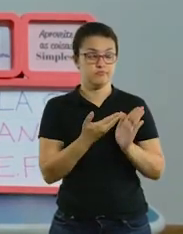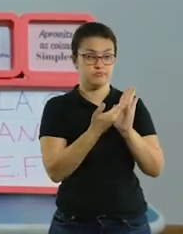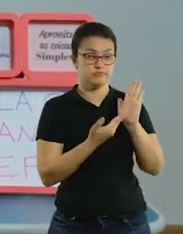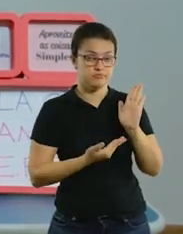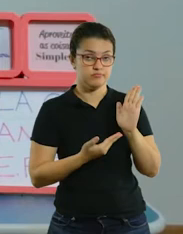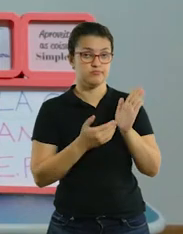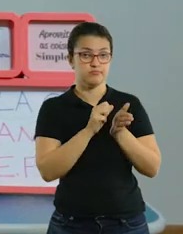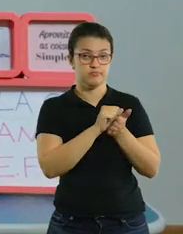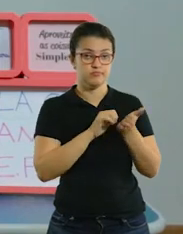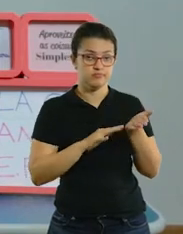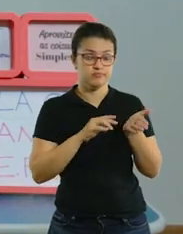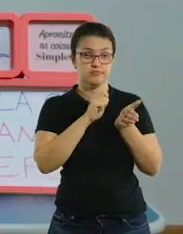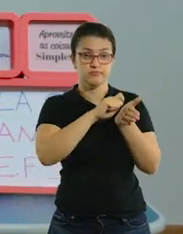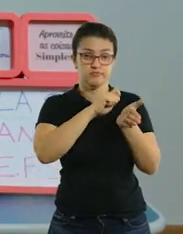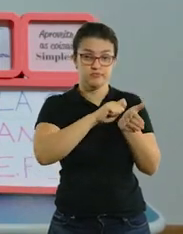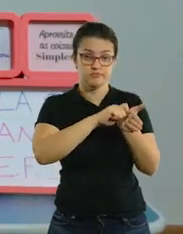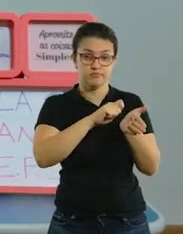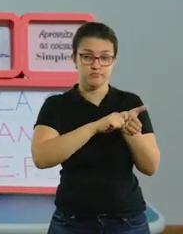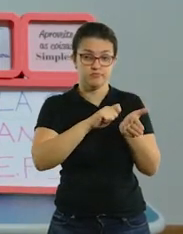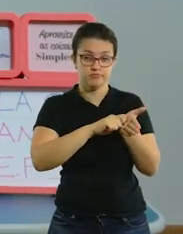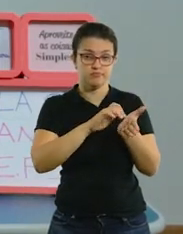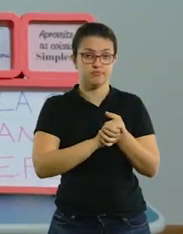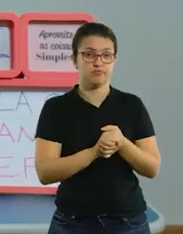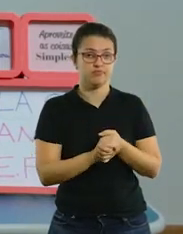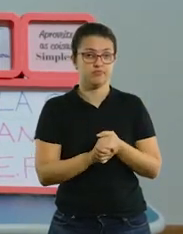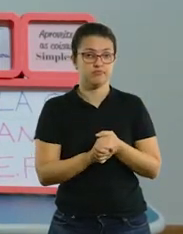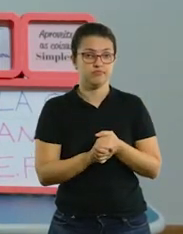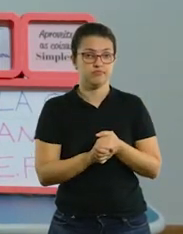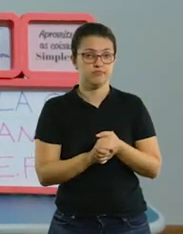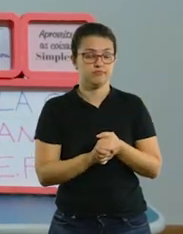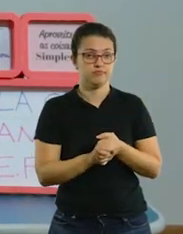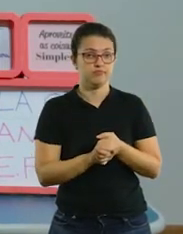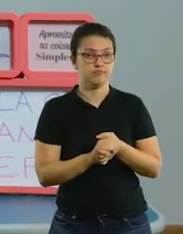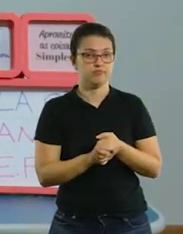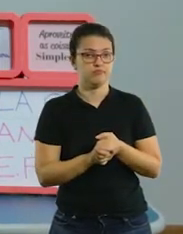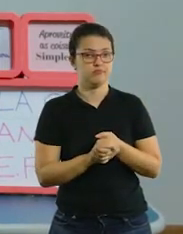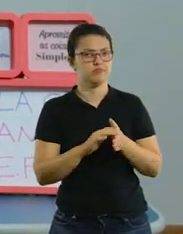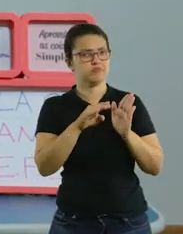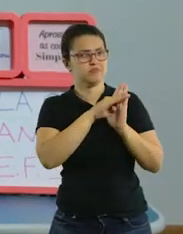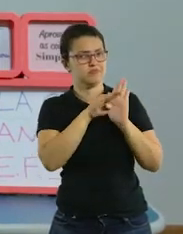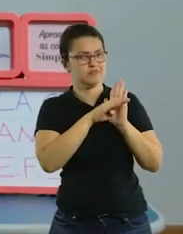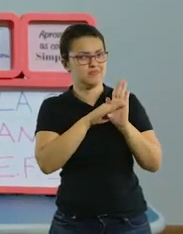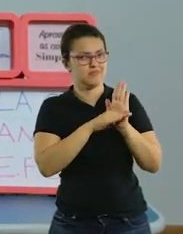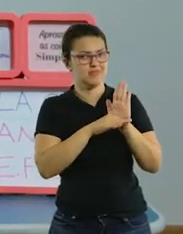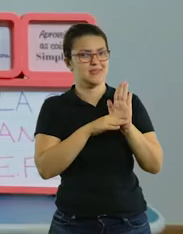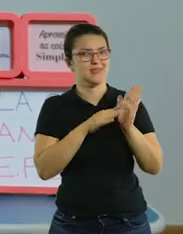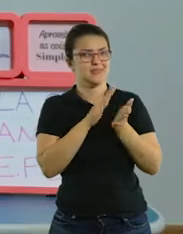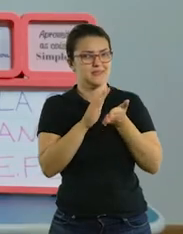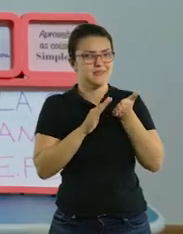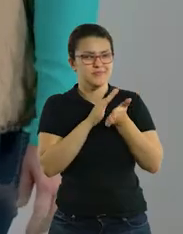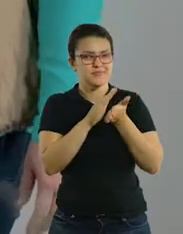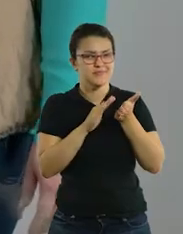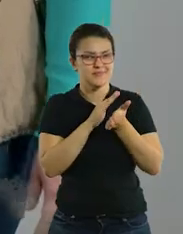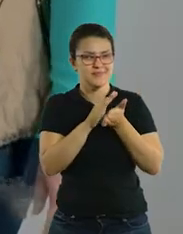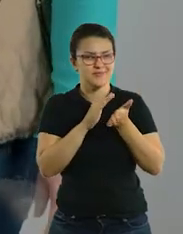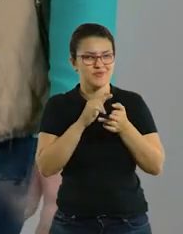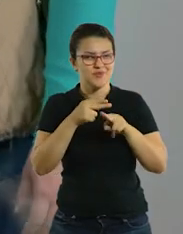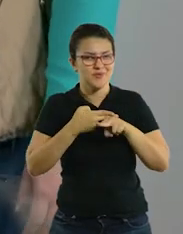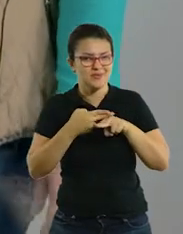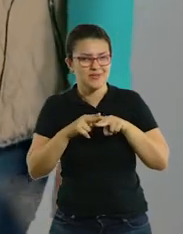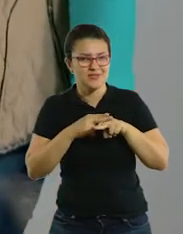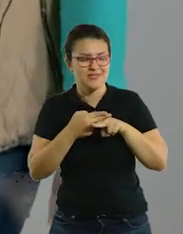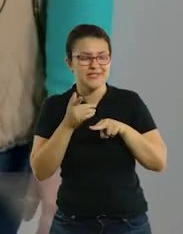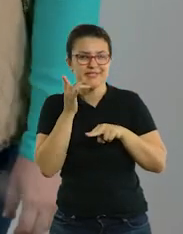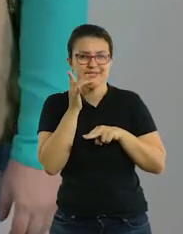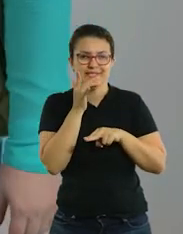Nessa atividade, você vai escrever os ingredientes de uma receita de brigadeiro, que delícia!